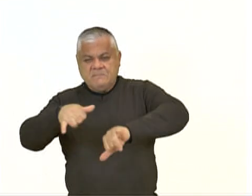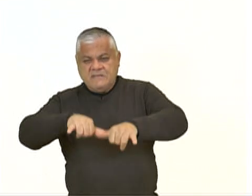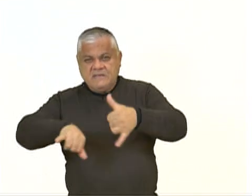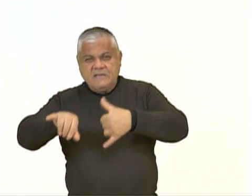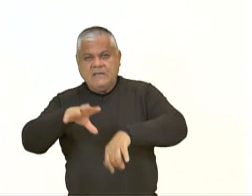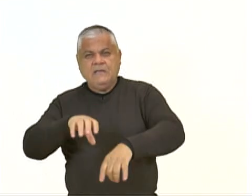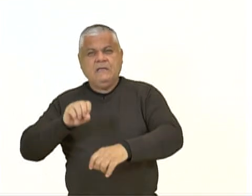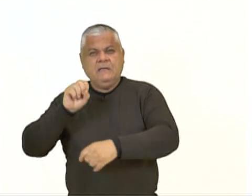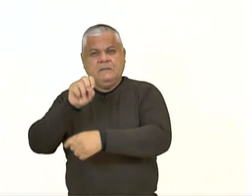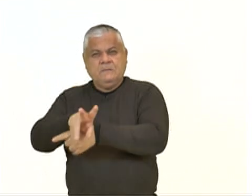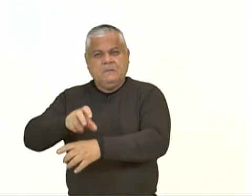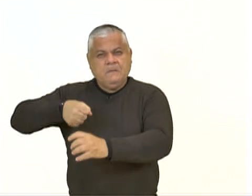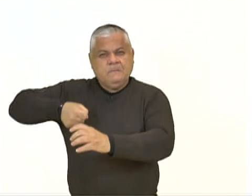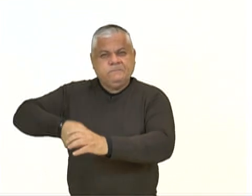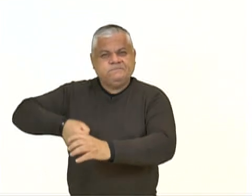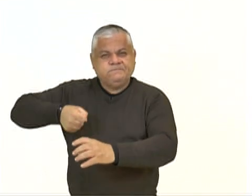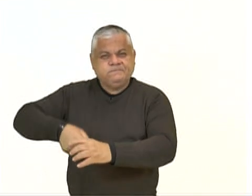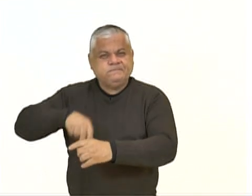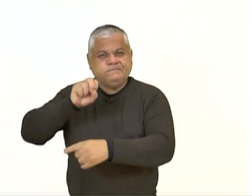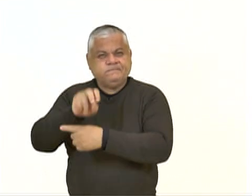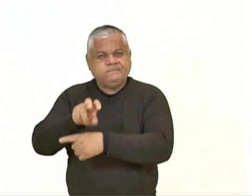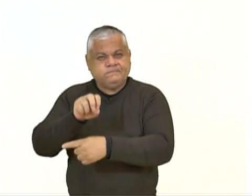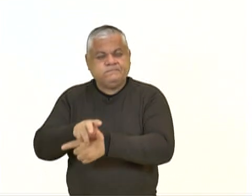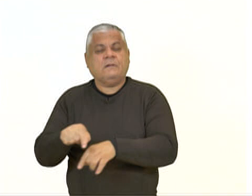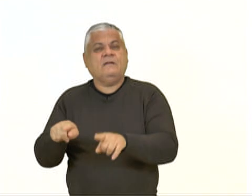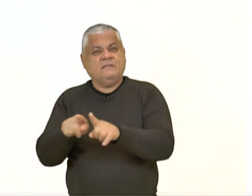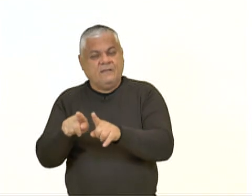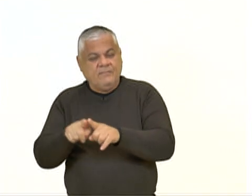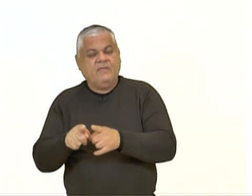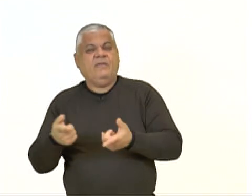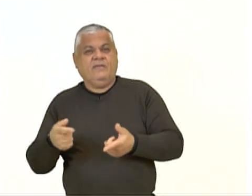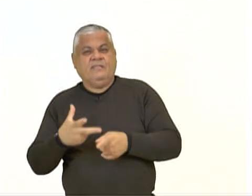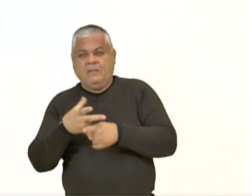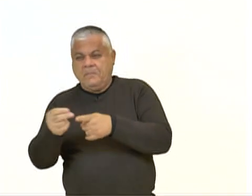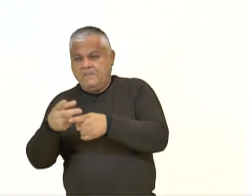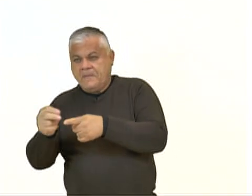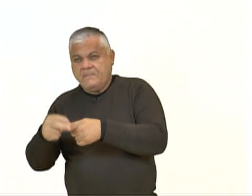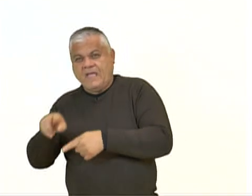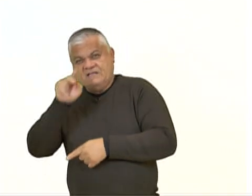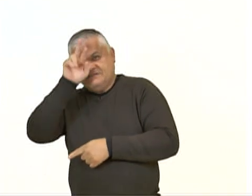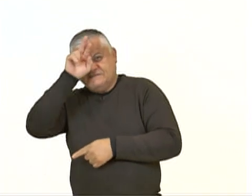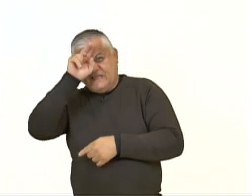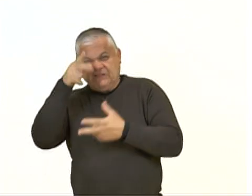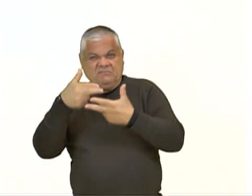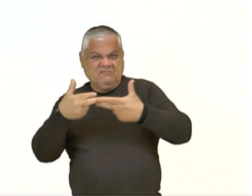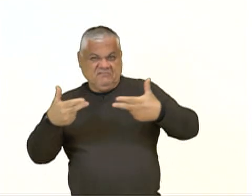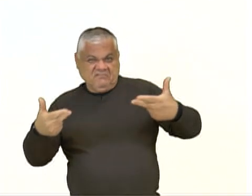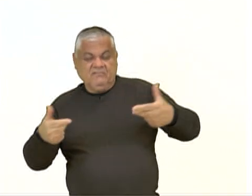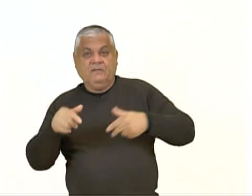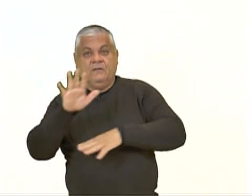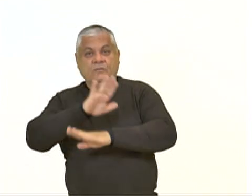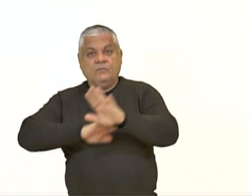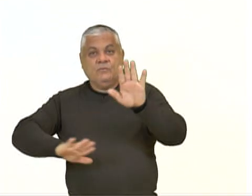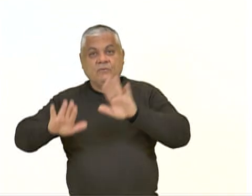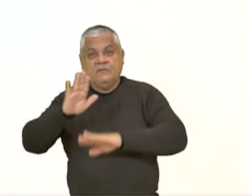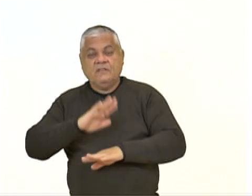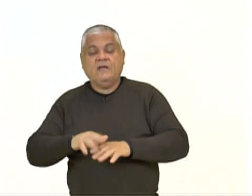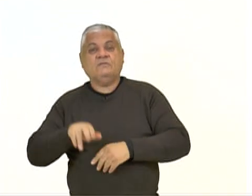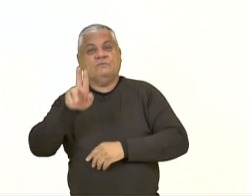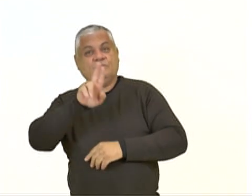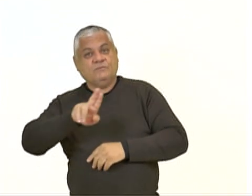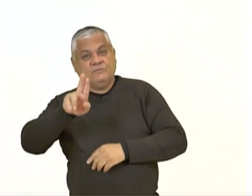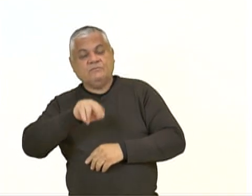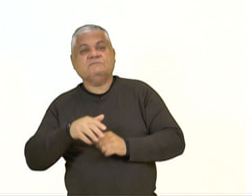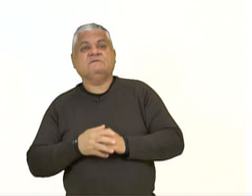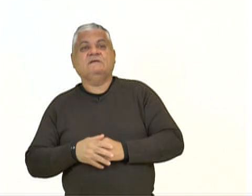os fertilizantes, os herbicidas para matar as pragas, enfim, para todo o cuidado ali na agricultura, então cada vez mais